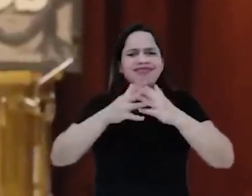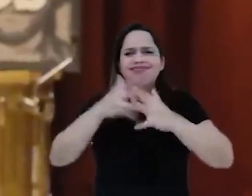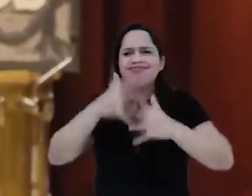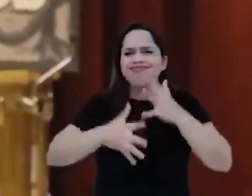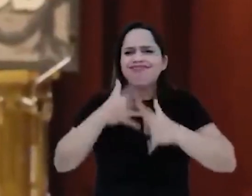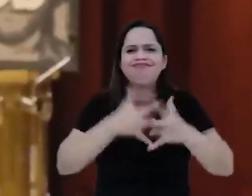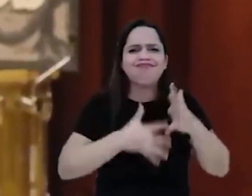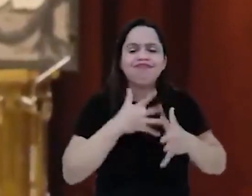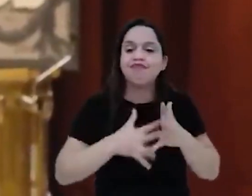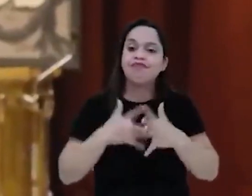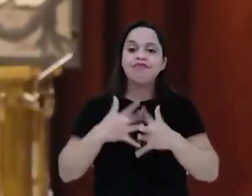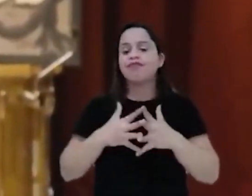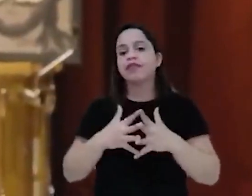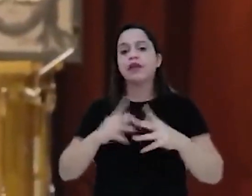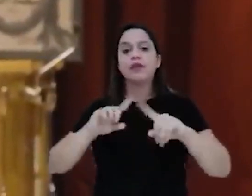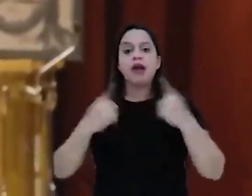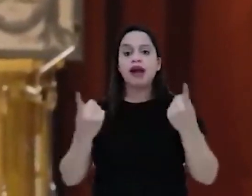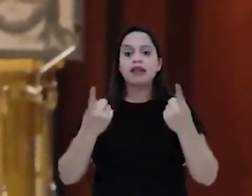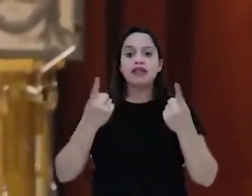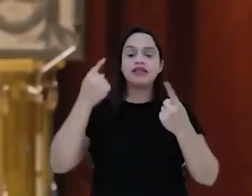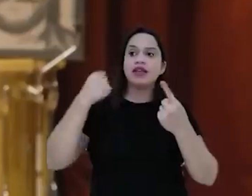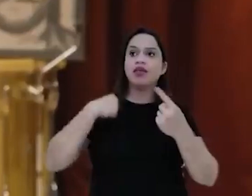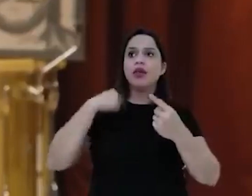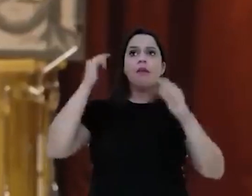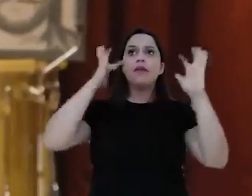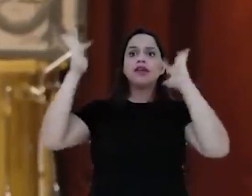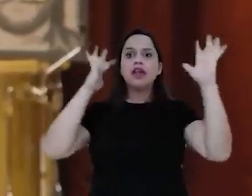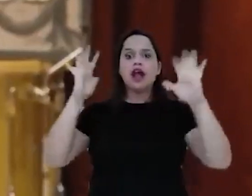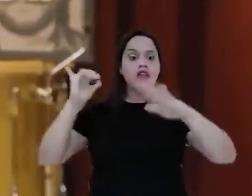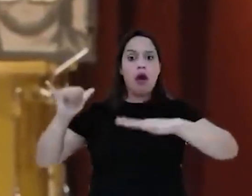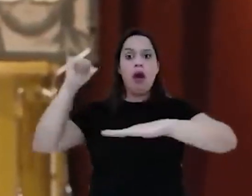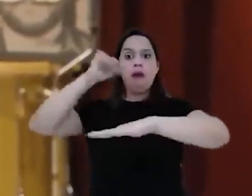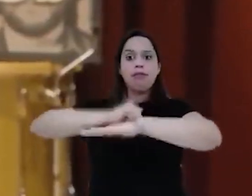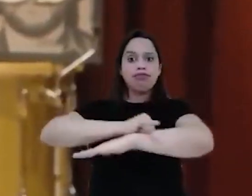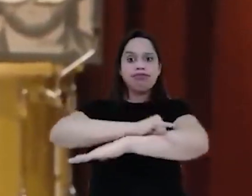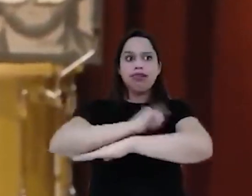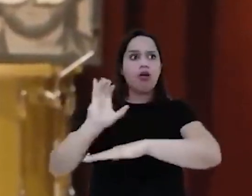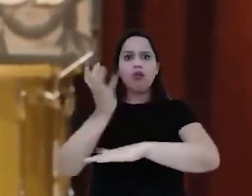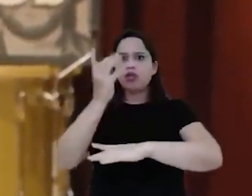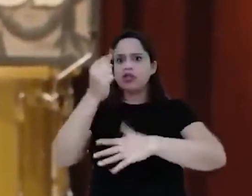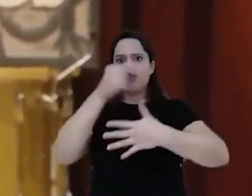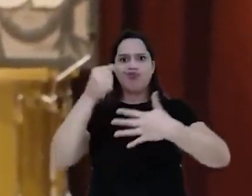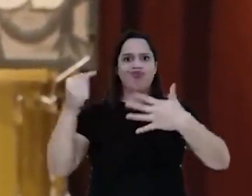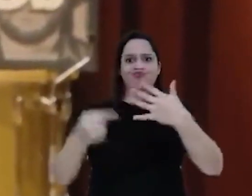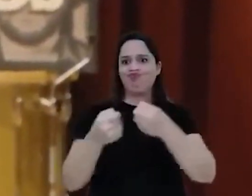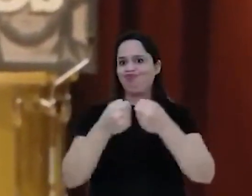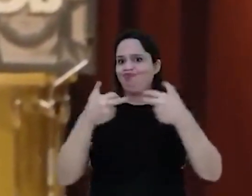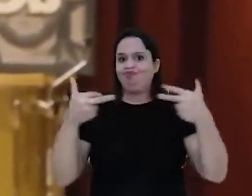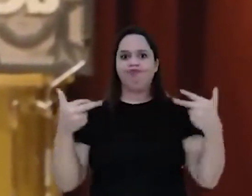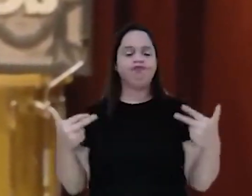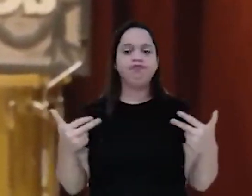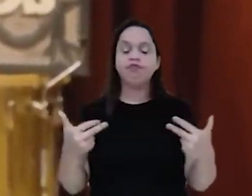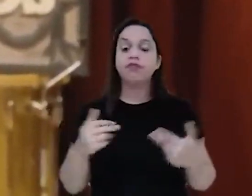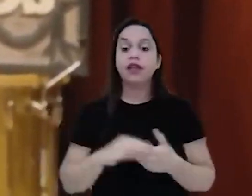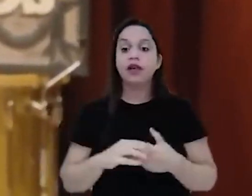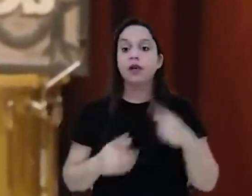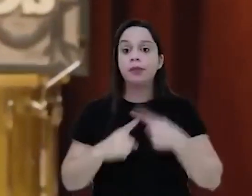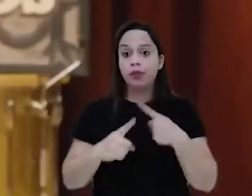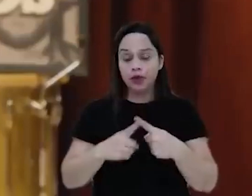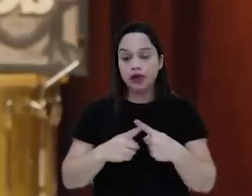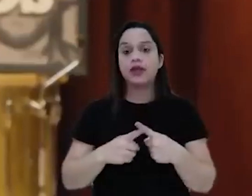confusa mas eu não me passava pela minha cabeça que eu puxa caiu aconteceu isso aconteceu aquilo né tanto